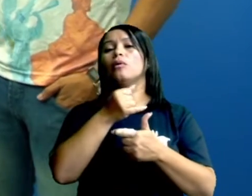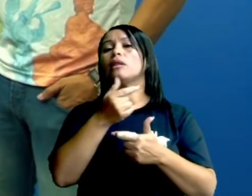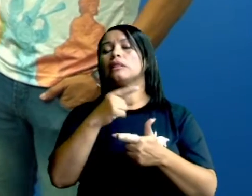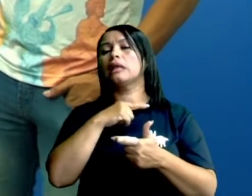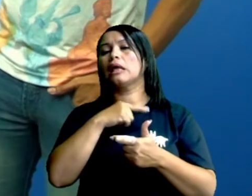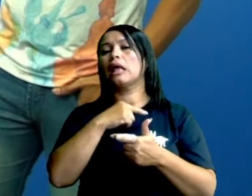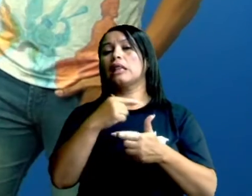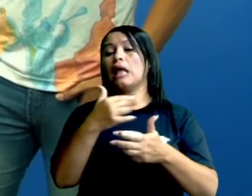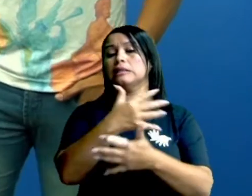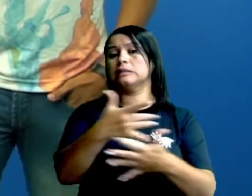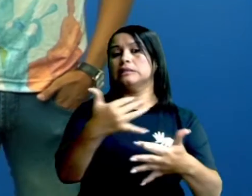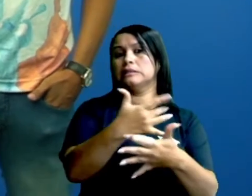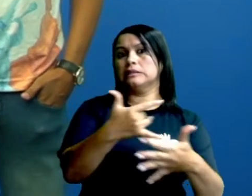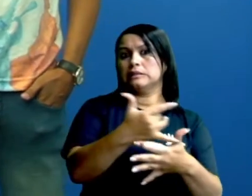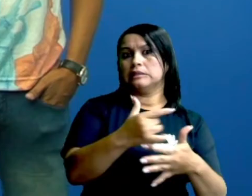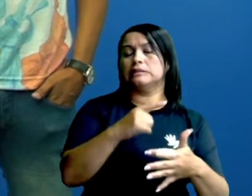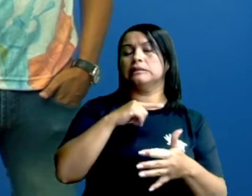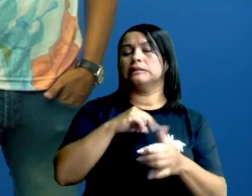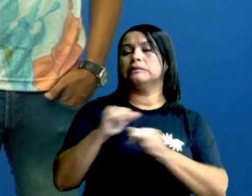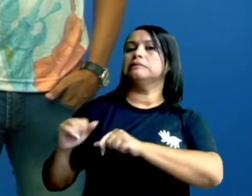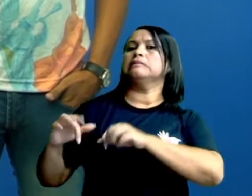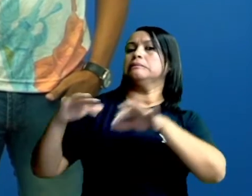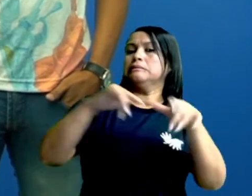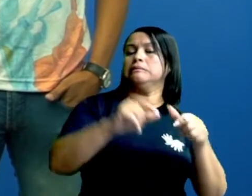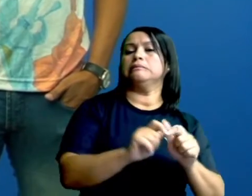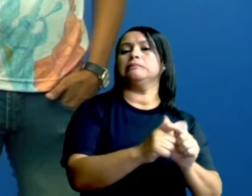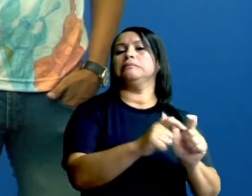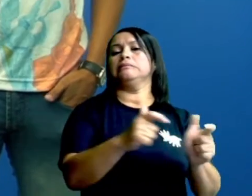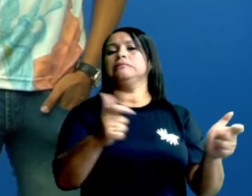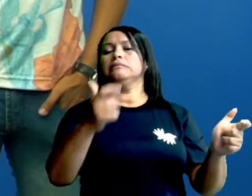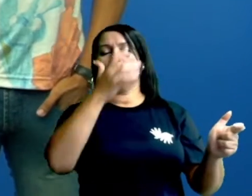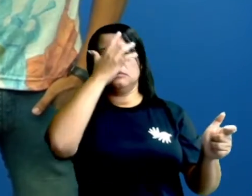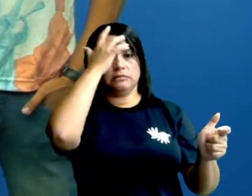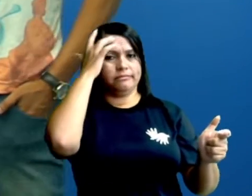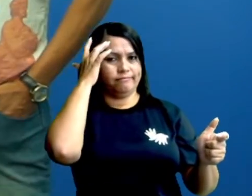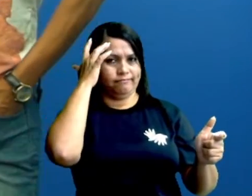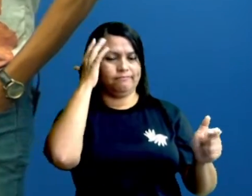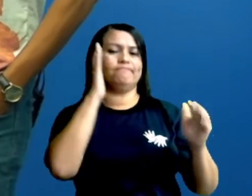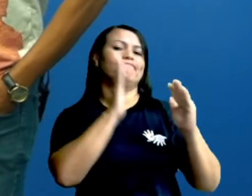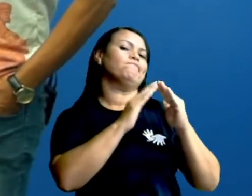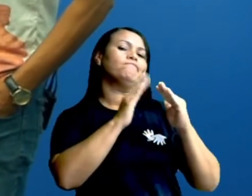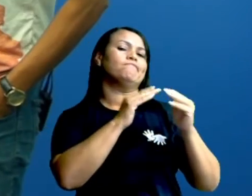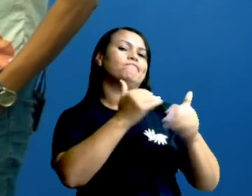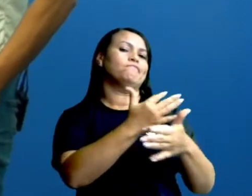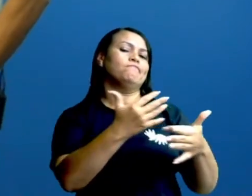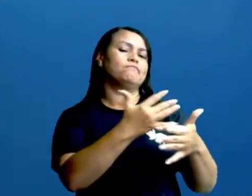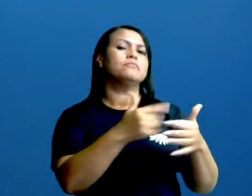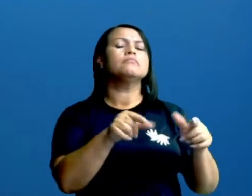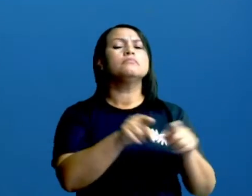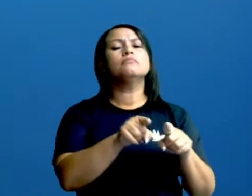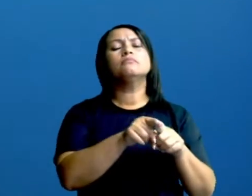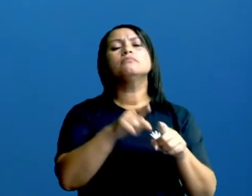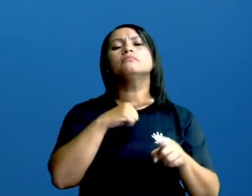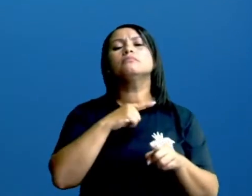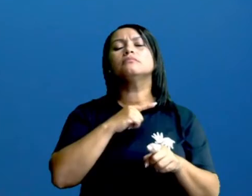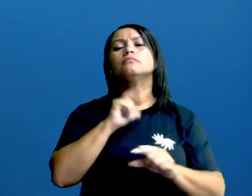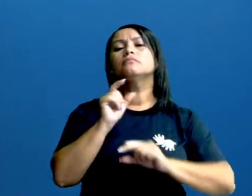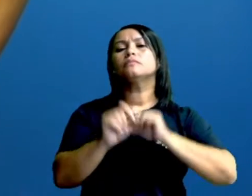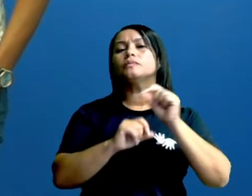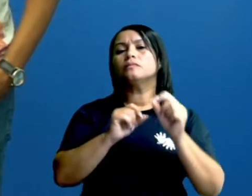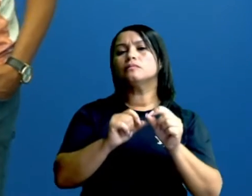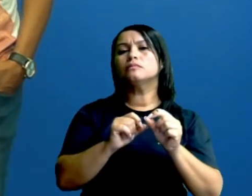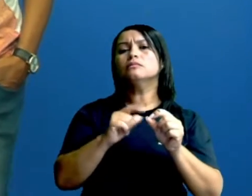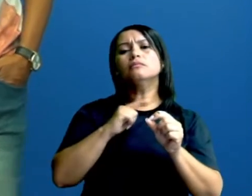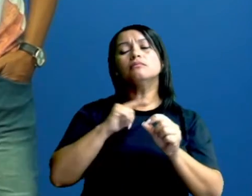bastante acentuado, né, dessa população que majoritariamente habita cidades. E a gente tem uma